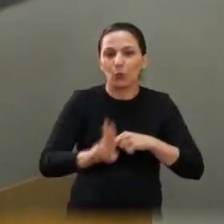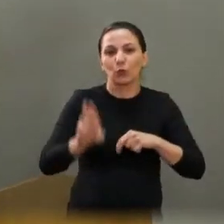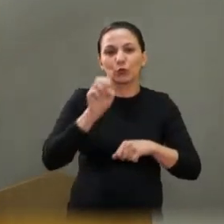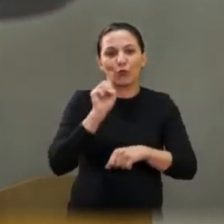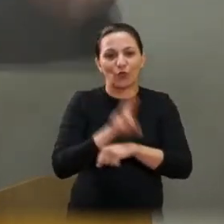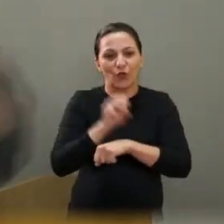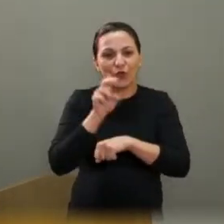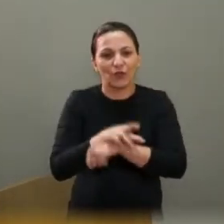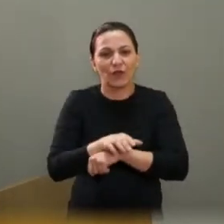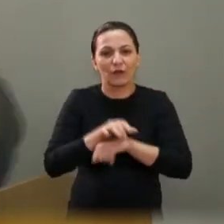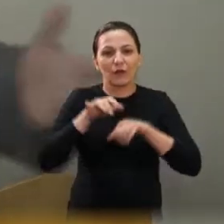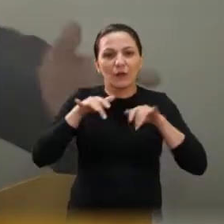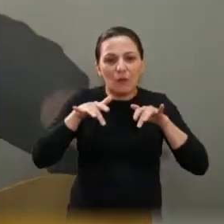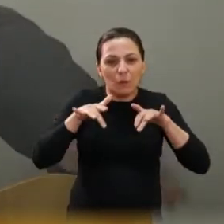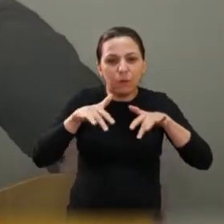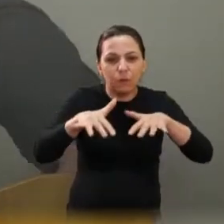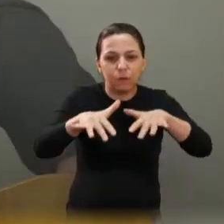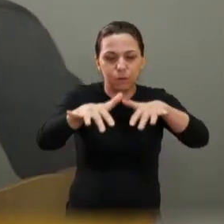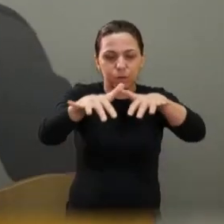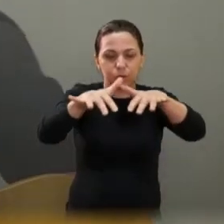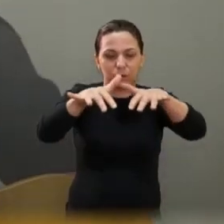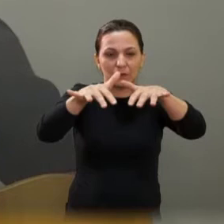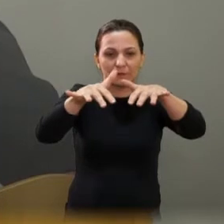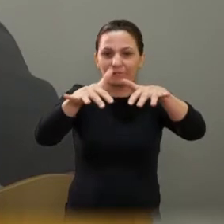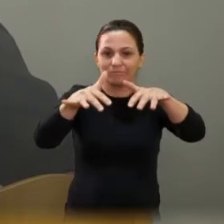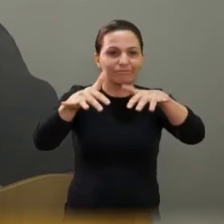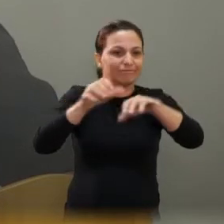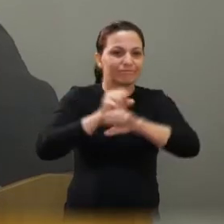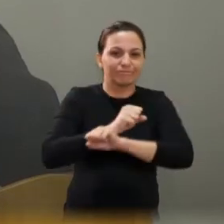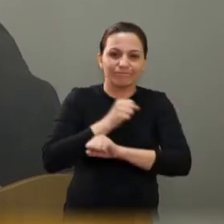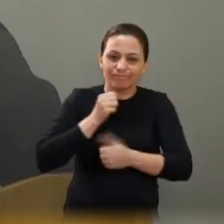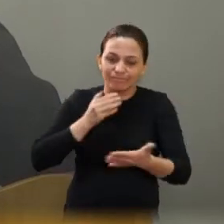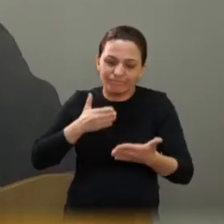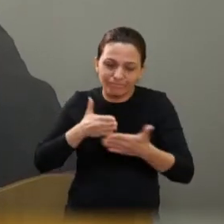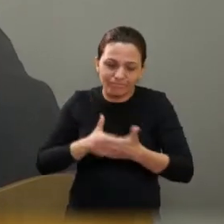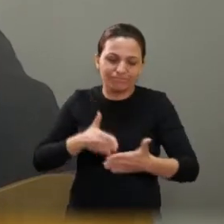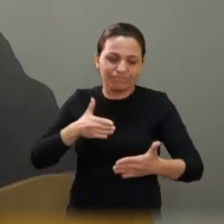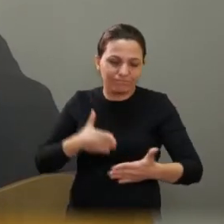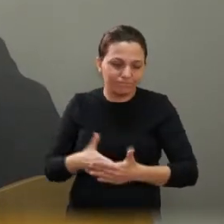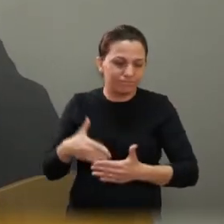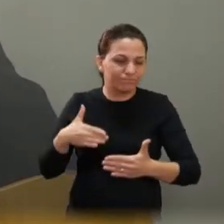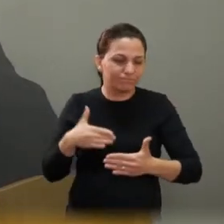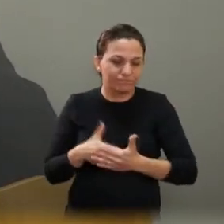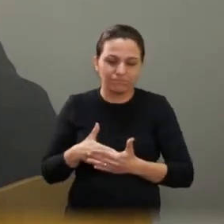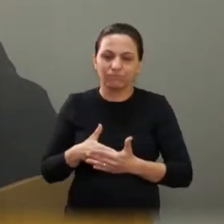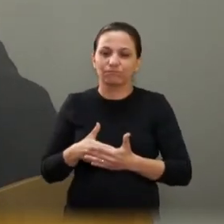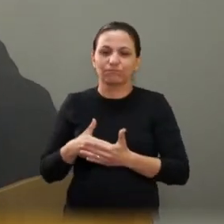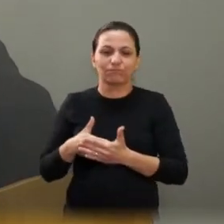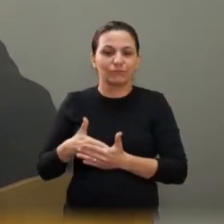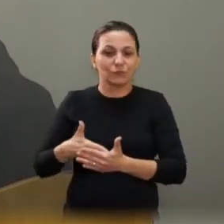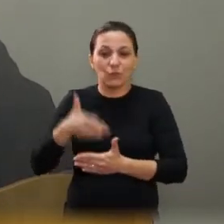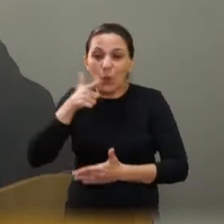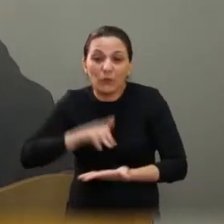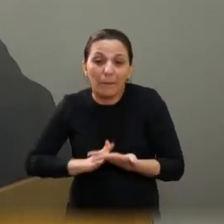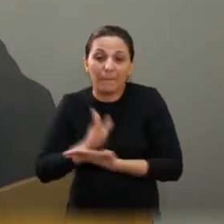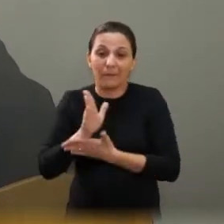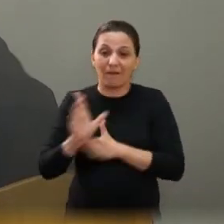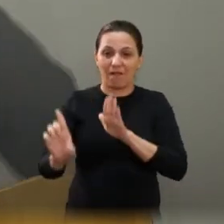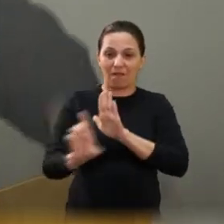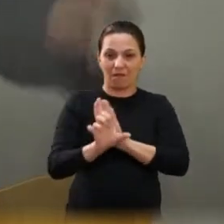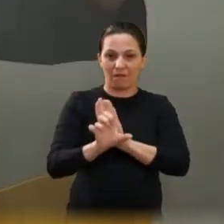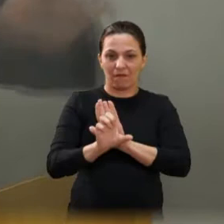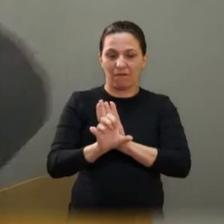por aviação aérea não conseguimos passar essa casa e até que aconteça alguma coisa